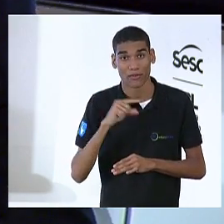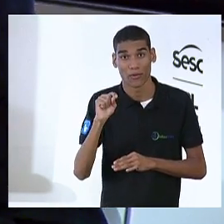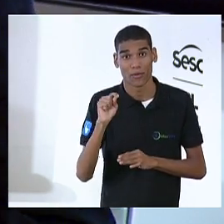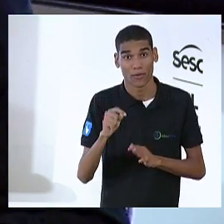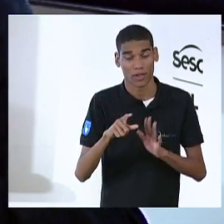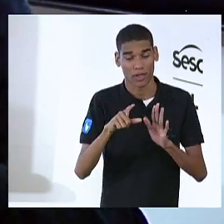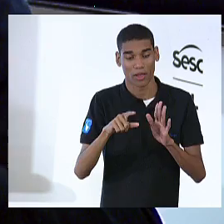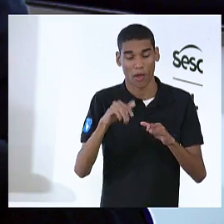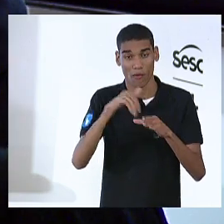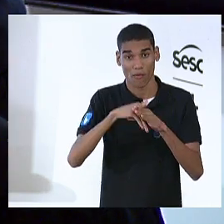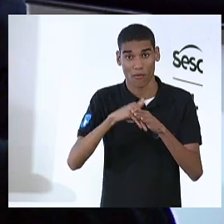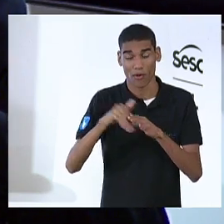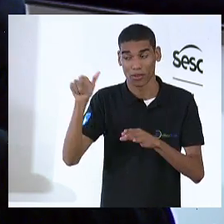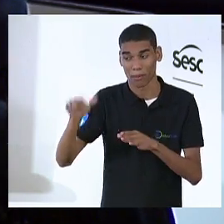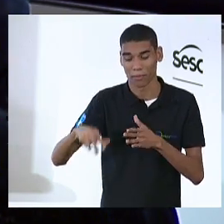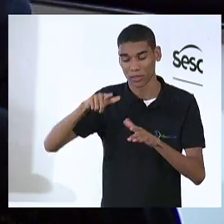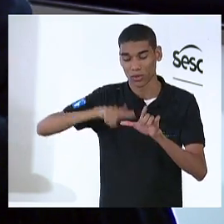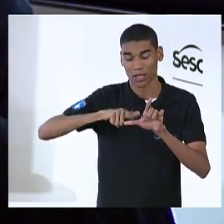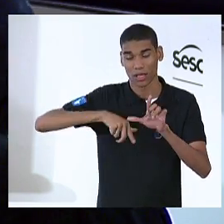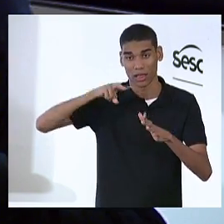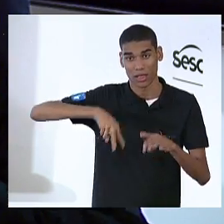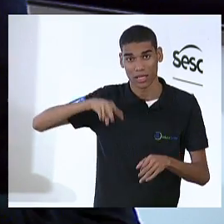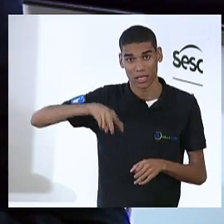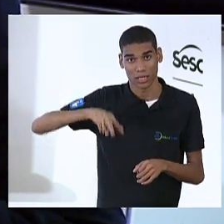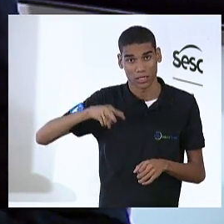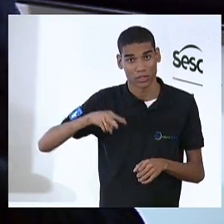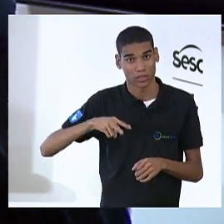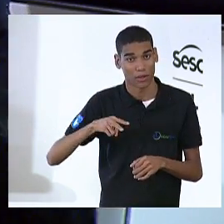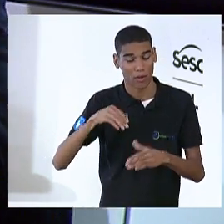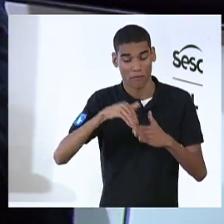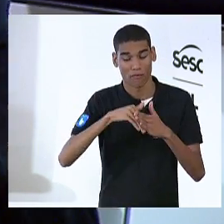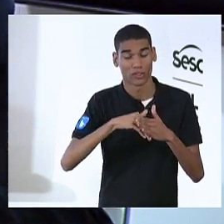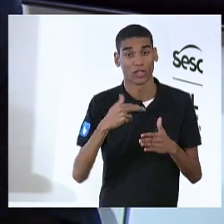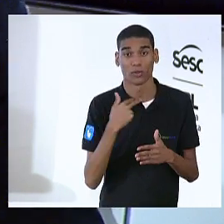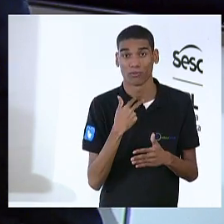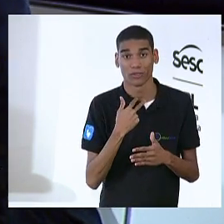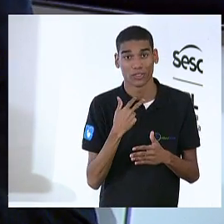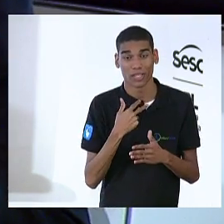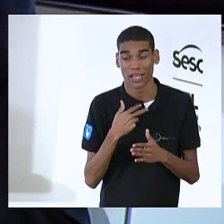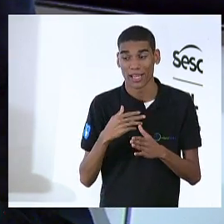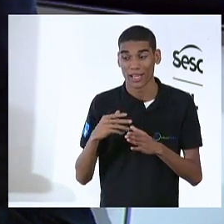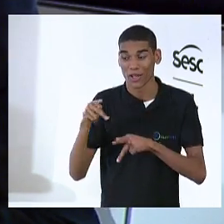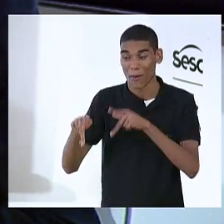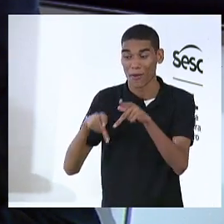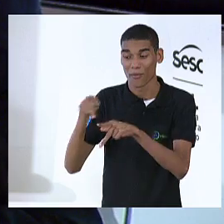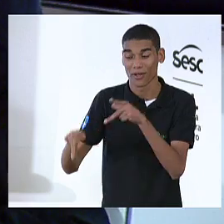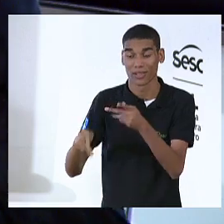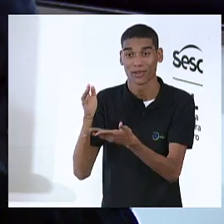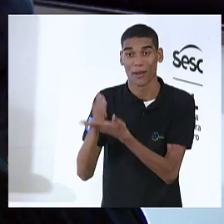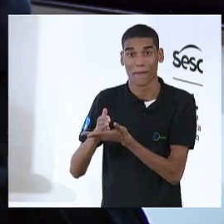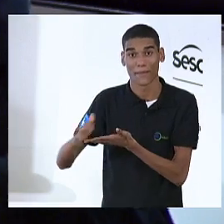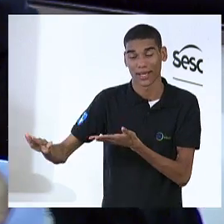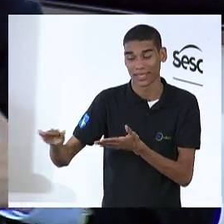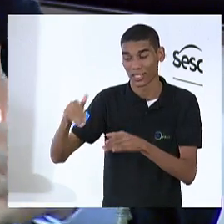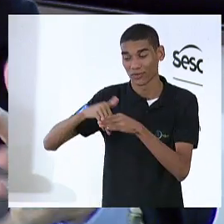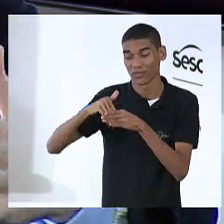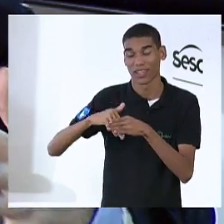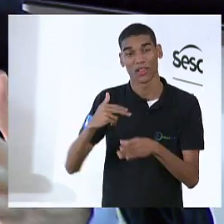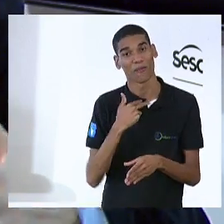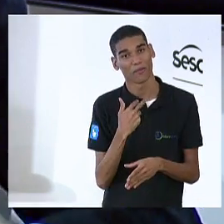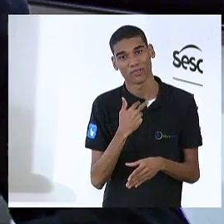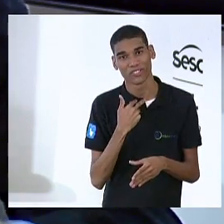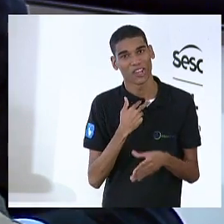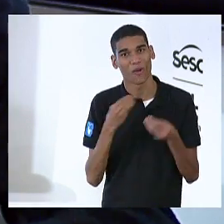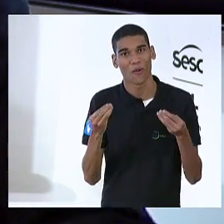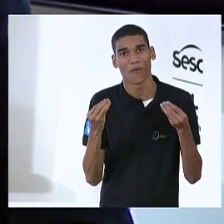Então, era uma democracia que excluía metade da população brasileira de cara do voto, certo? Então, vamos dizer, tivemos